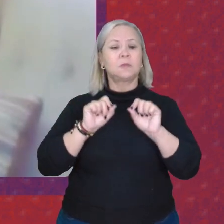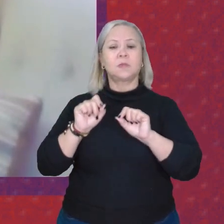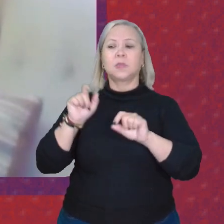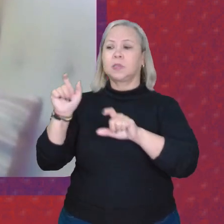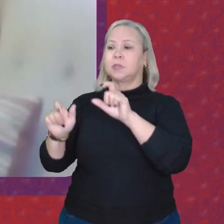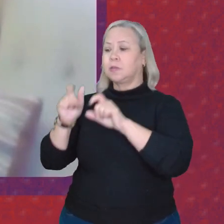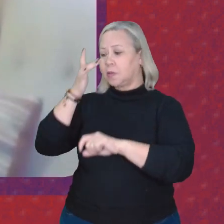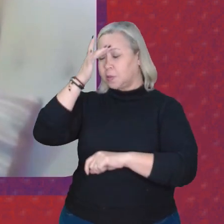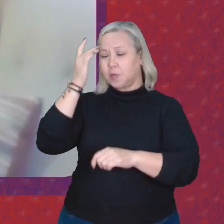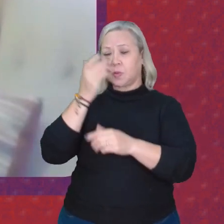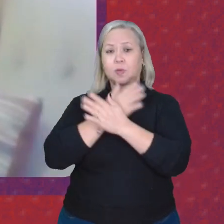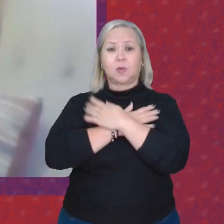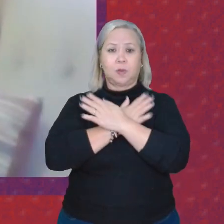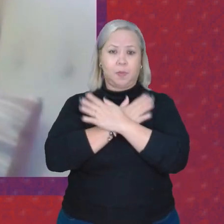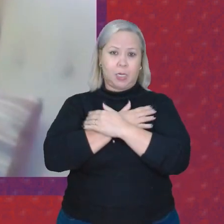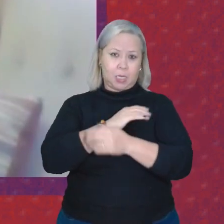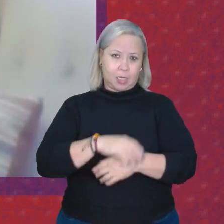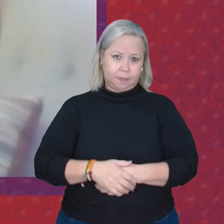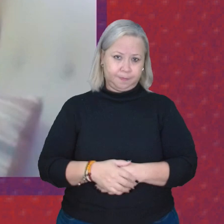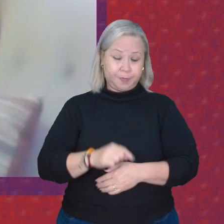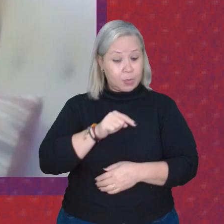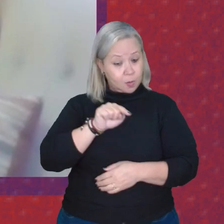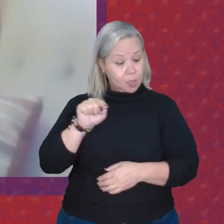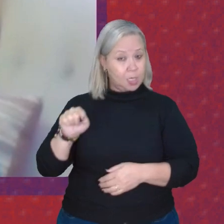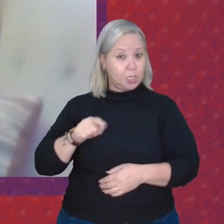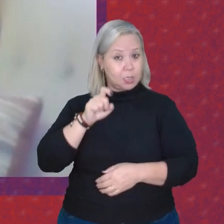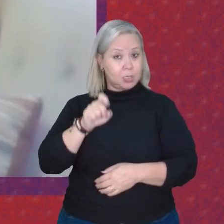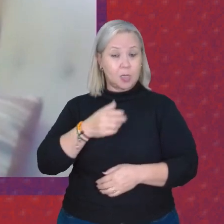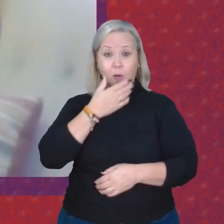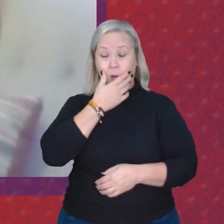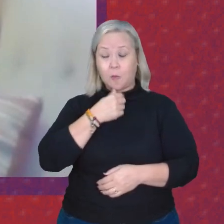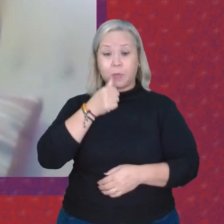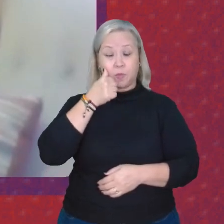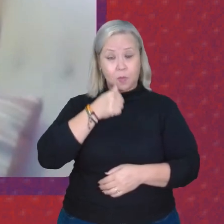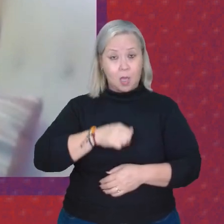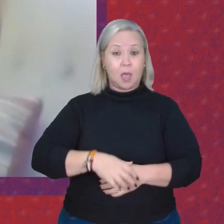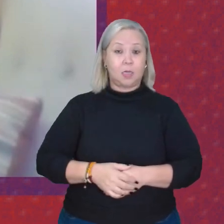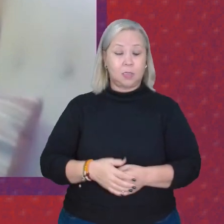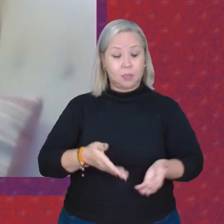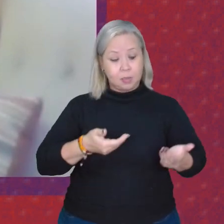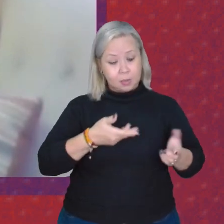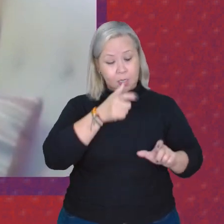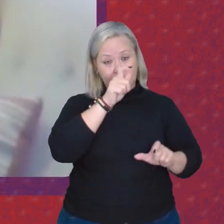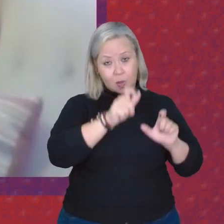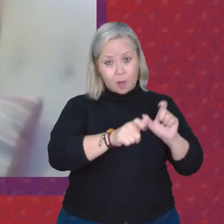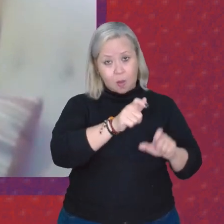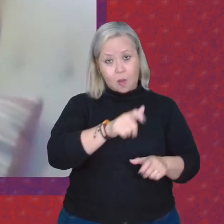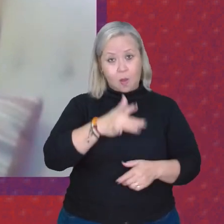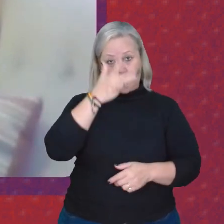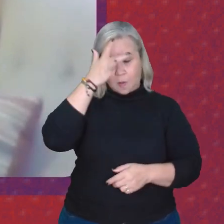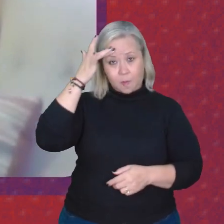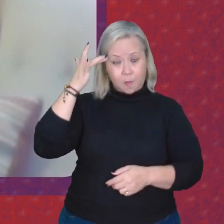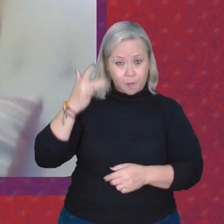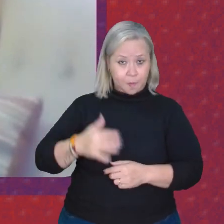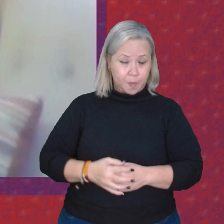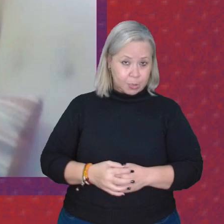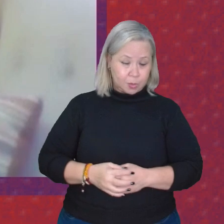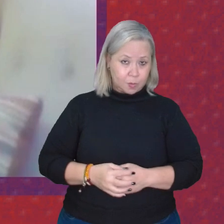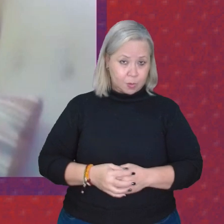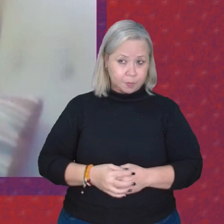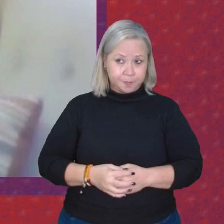estão desempregadas? É isso, são homens, mulheres, jovens, pessoas mais